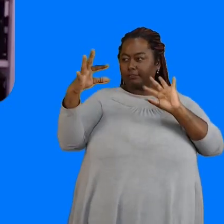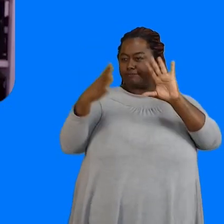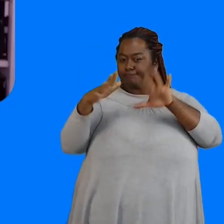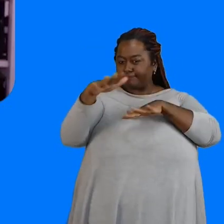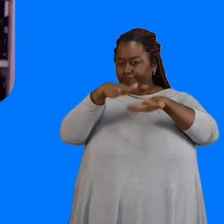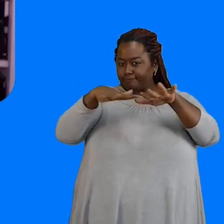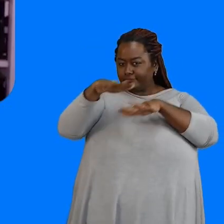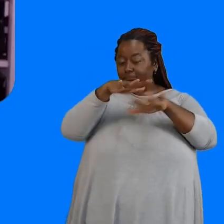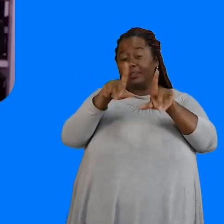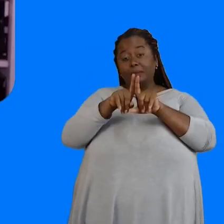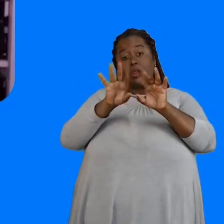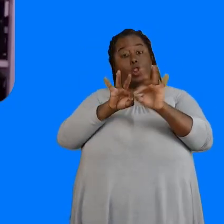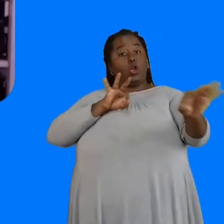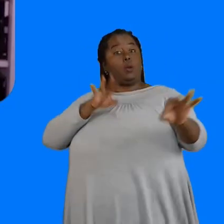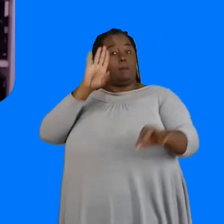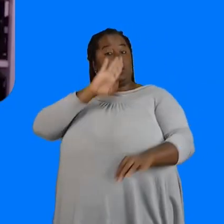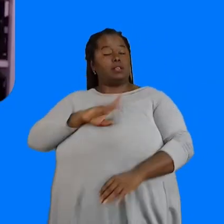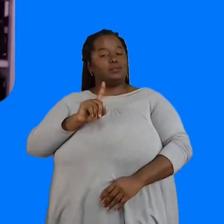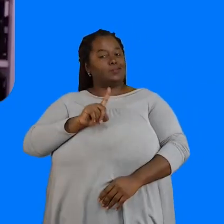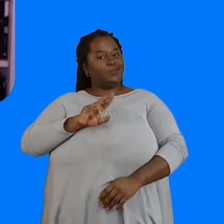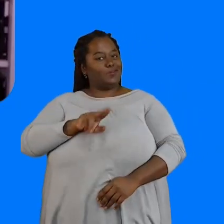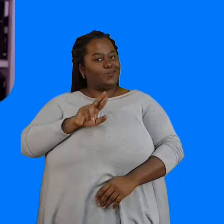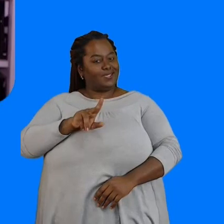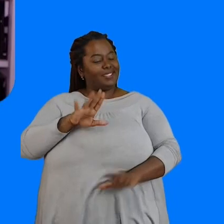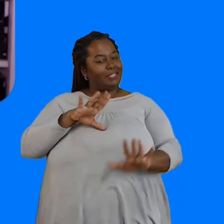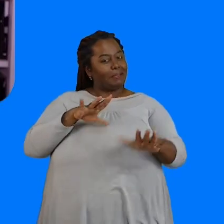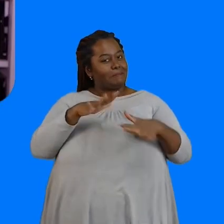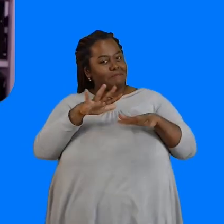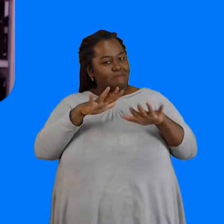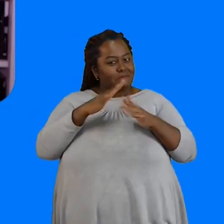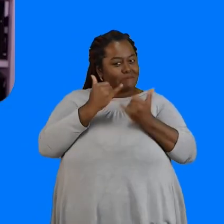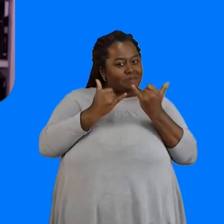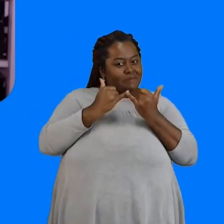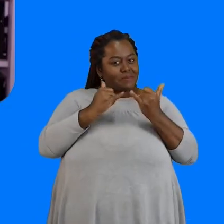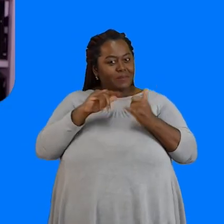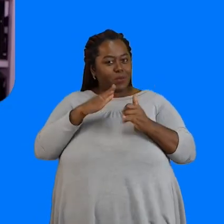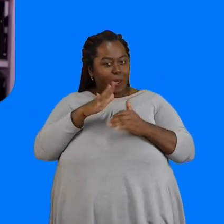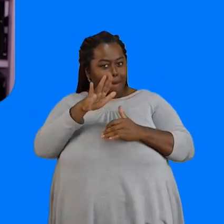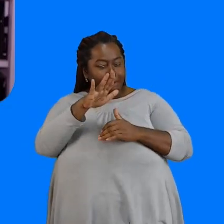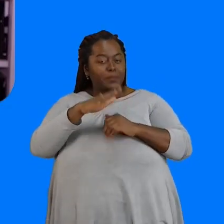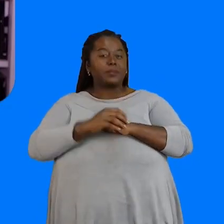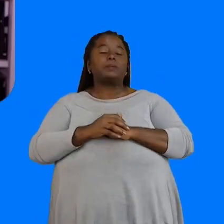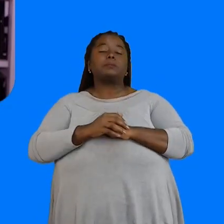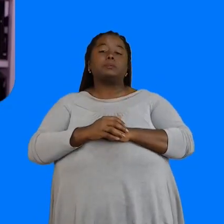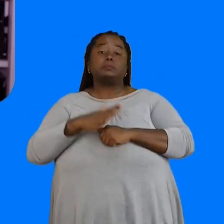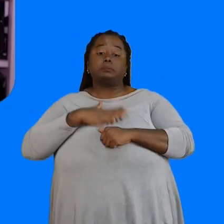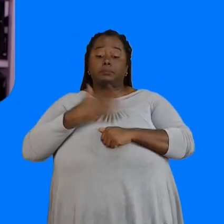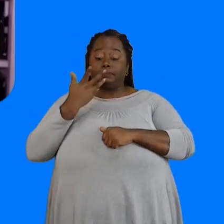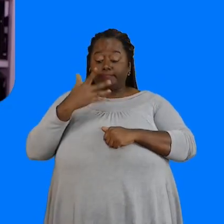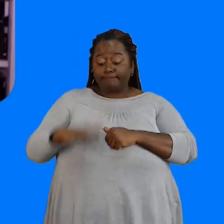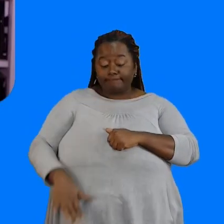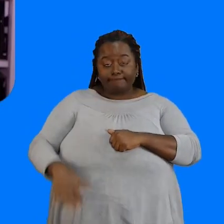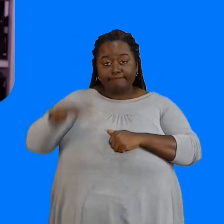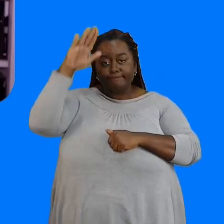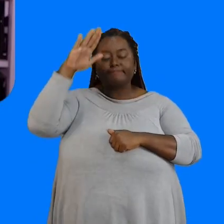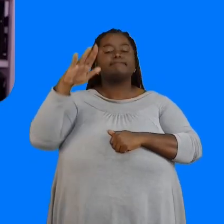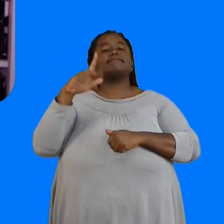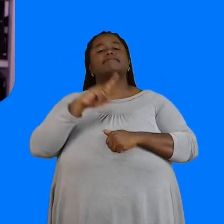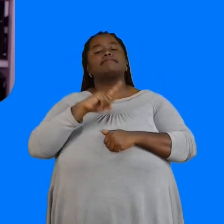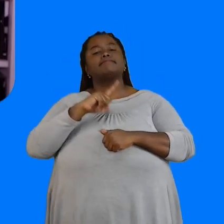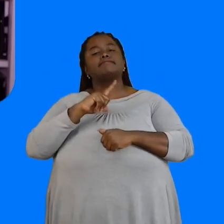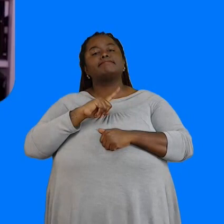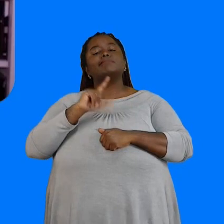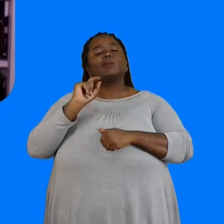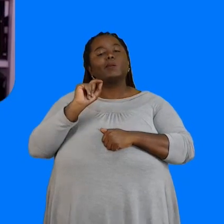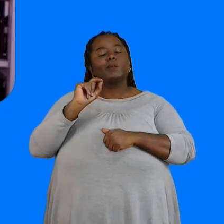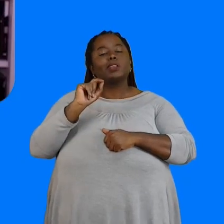então fica meio a caminho. E a minha infância foi muito populada pelas histórias que a minha